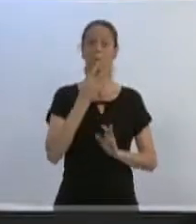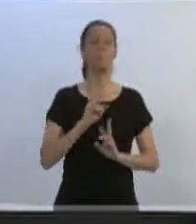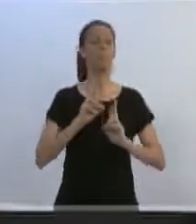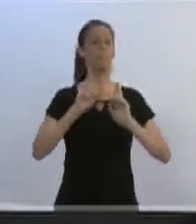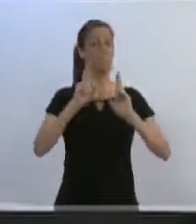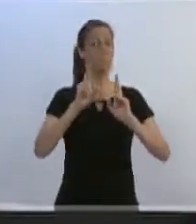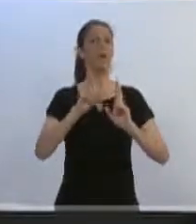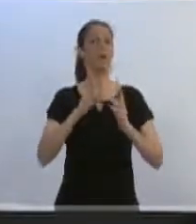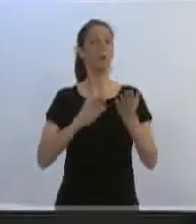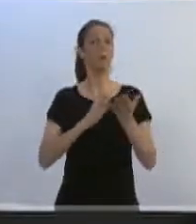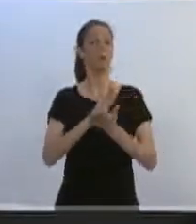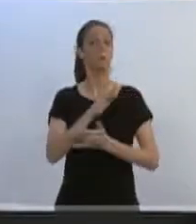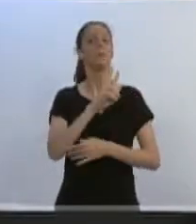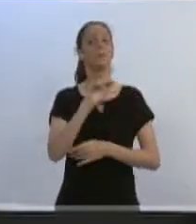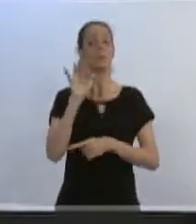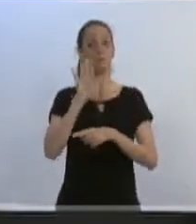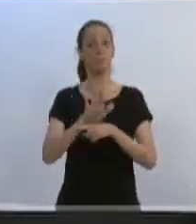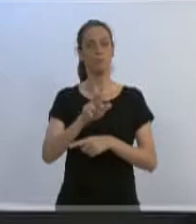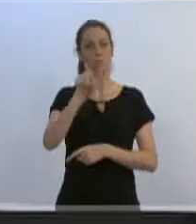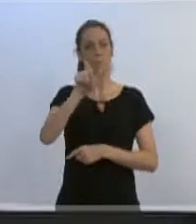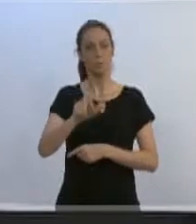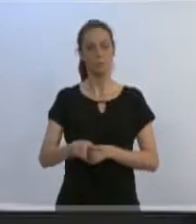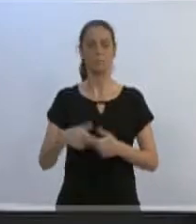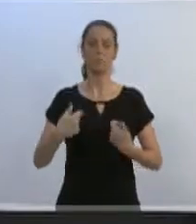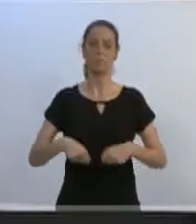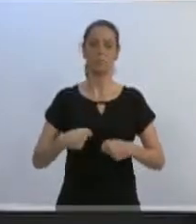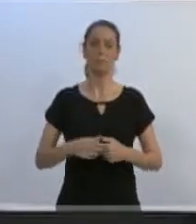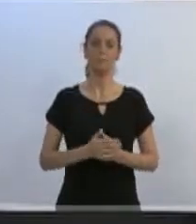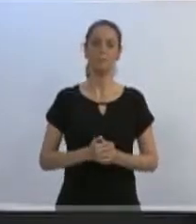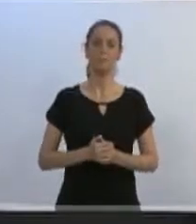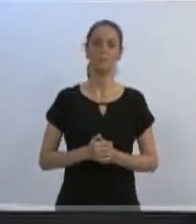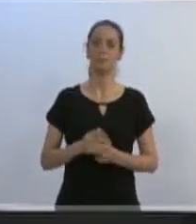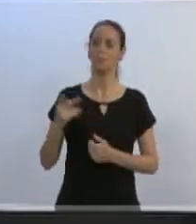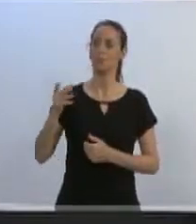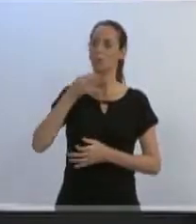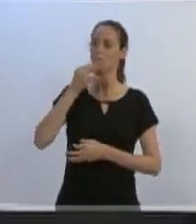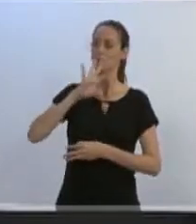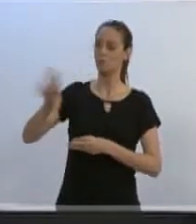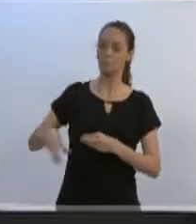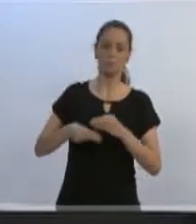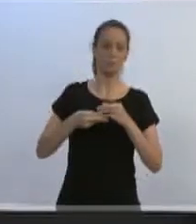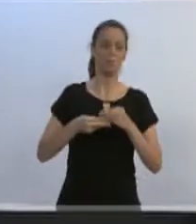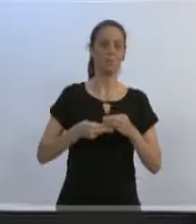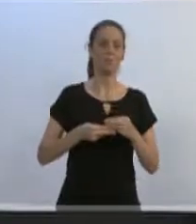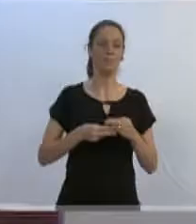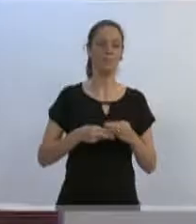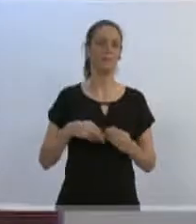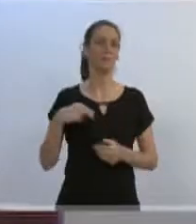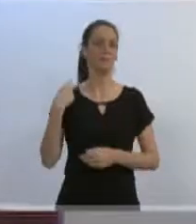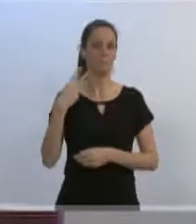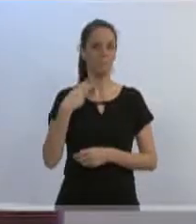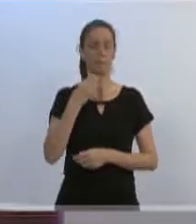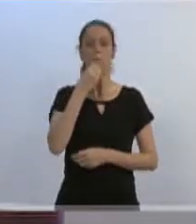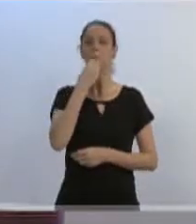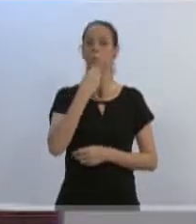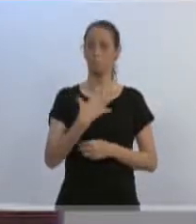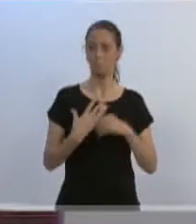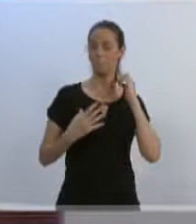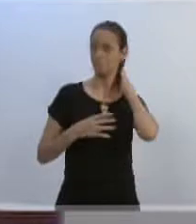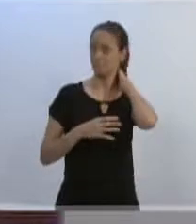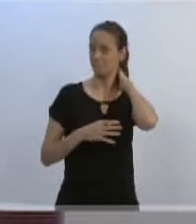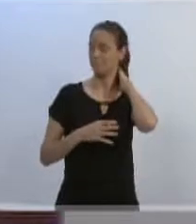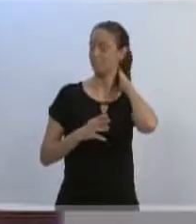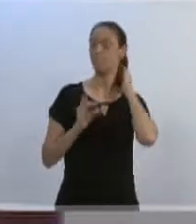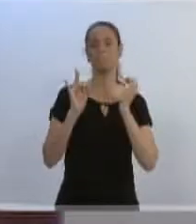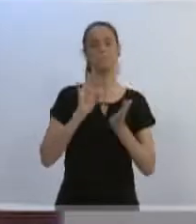realmente quem precisa para vez fora do meu parceiro itu e dizer que é muito bom a gente poderia estar